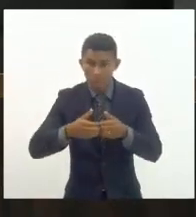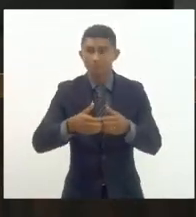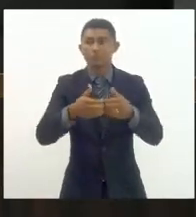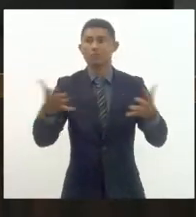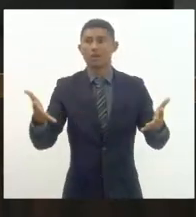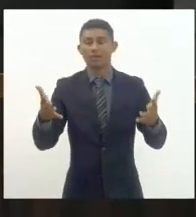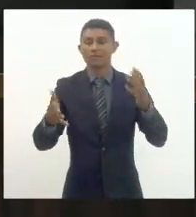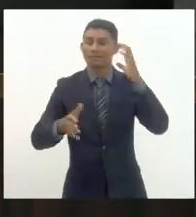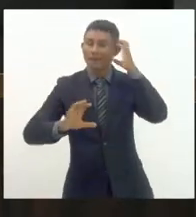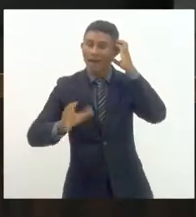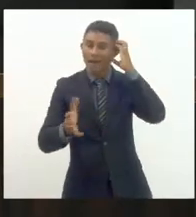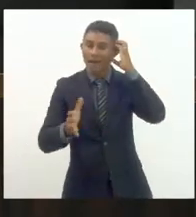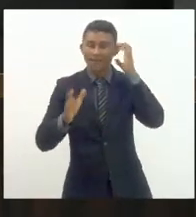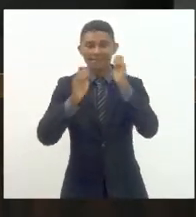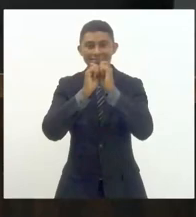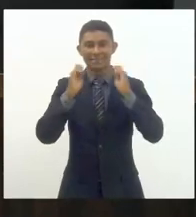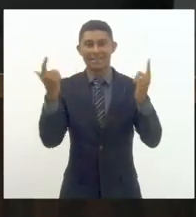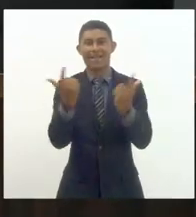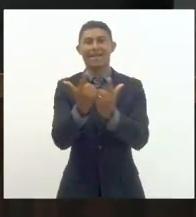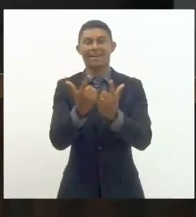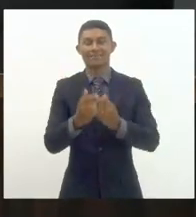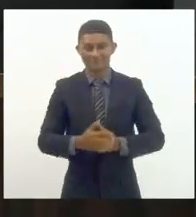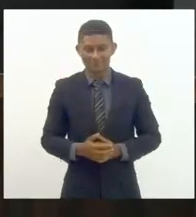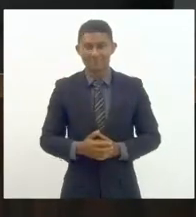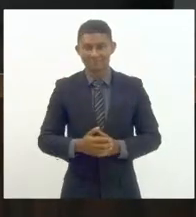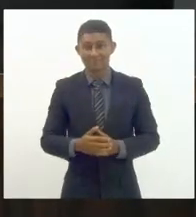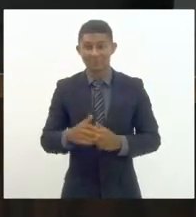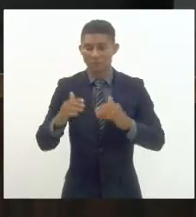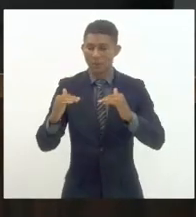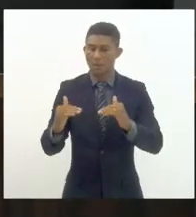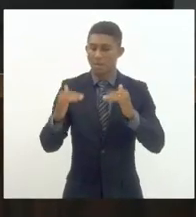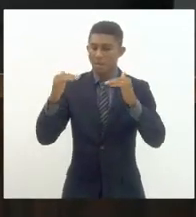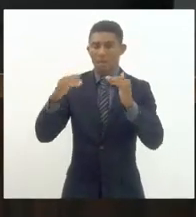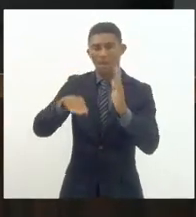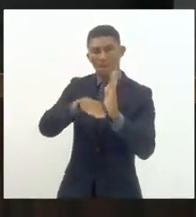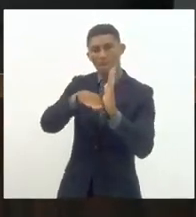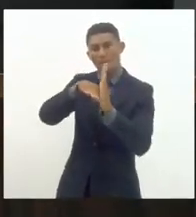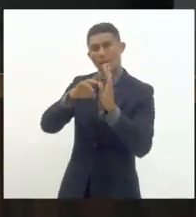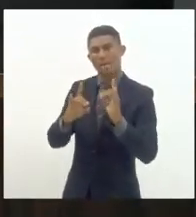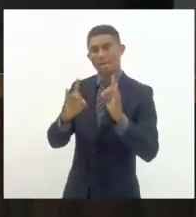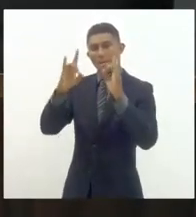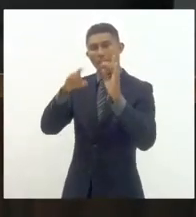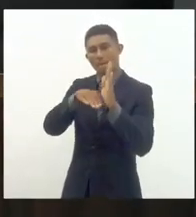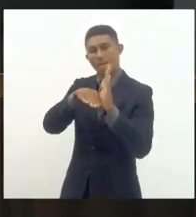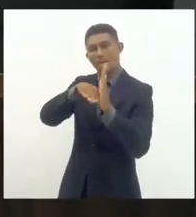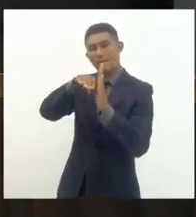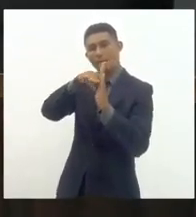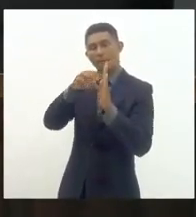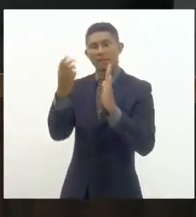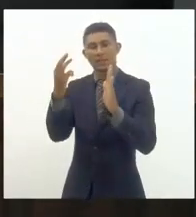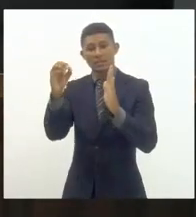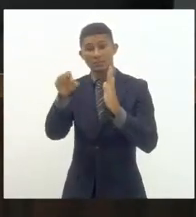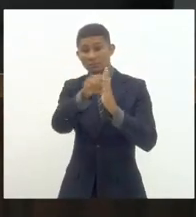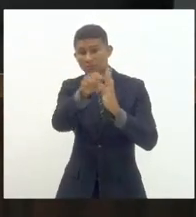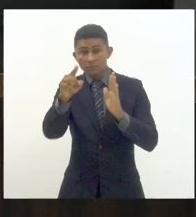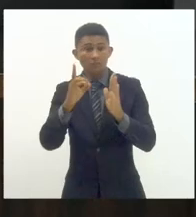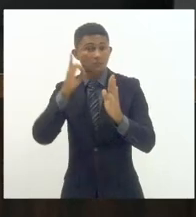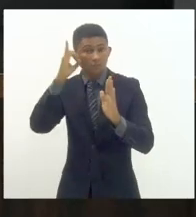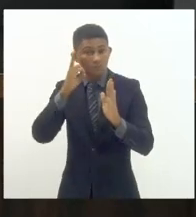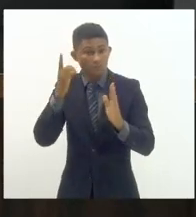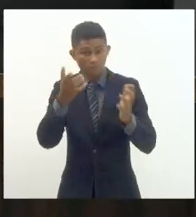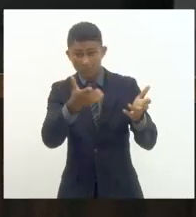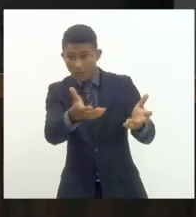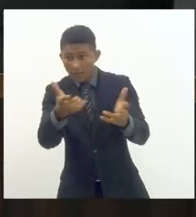instalações da Rádio Alerge. No 30º andar está à disposição dos senhores